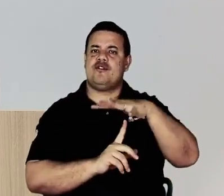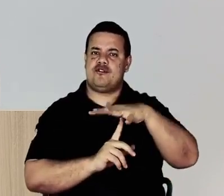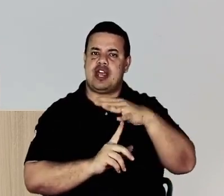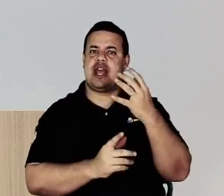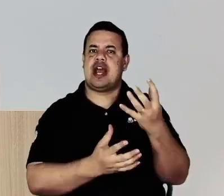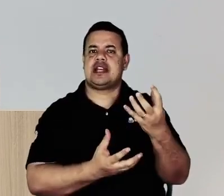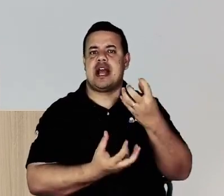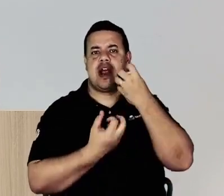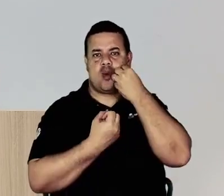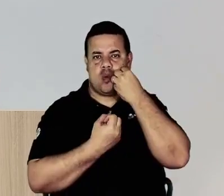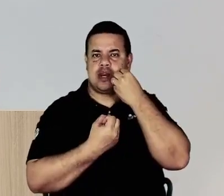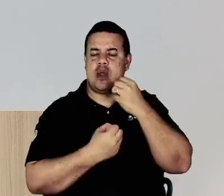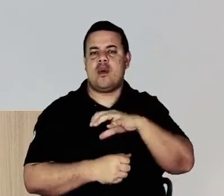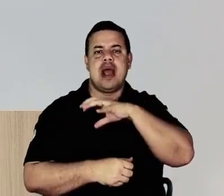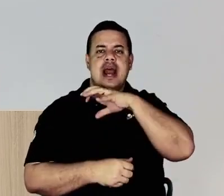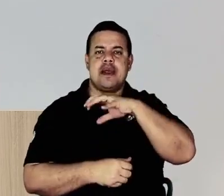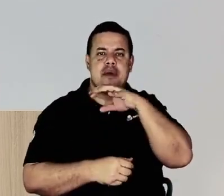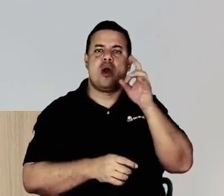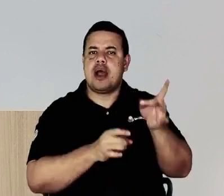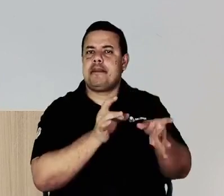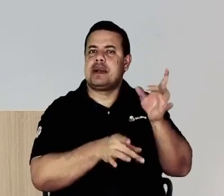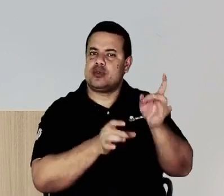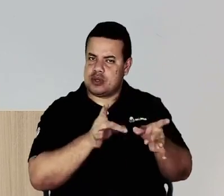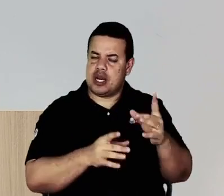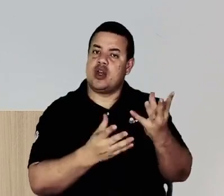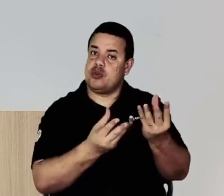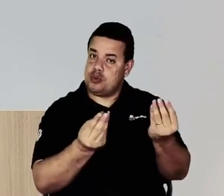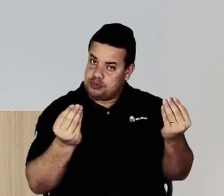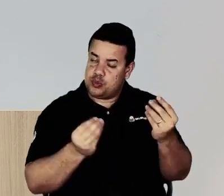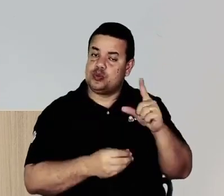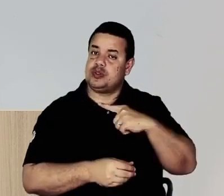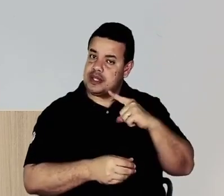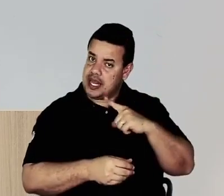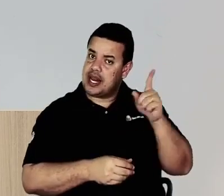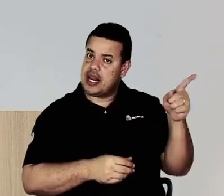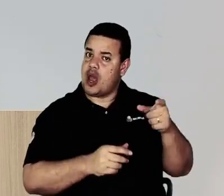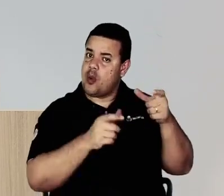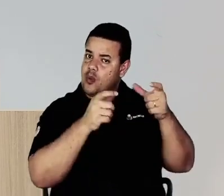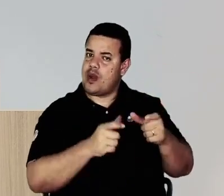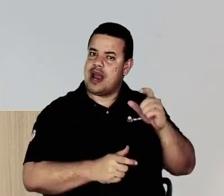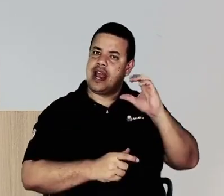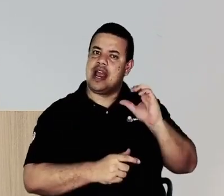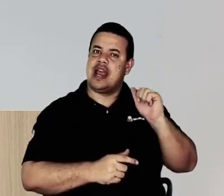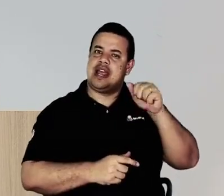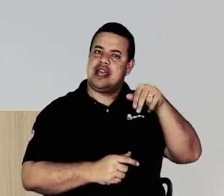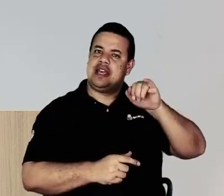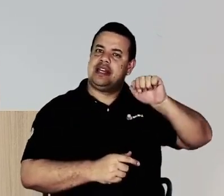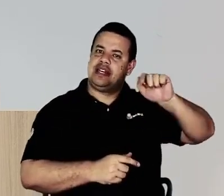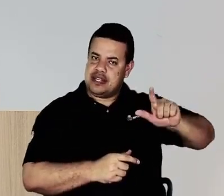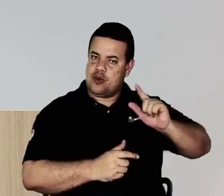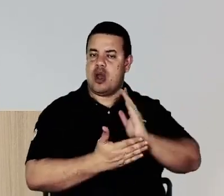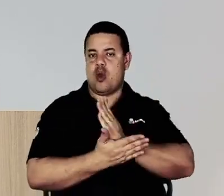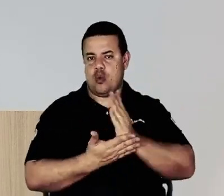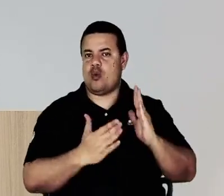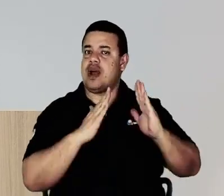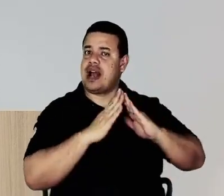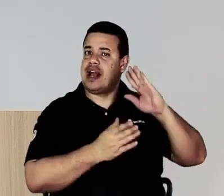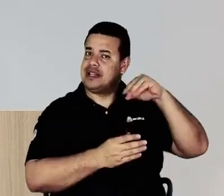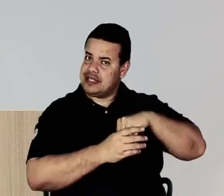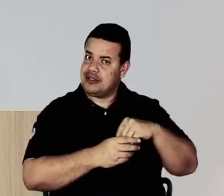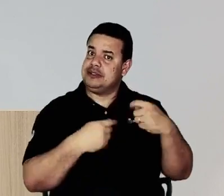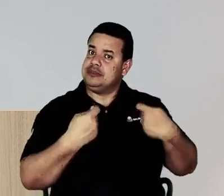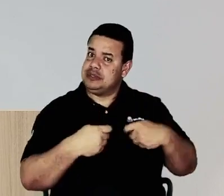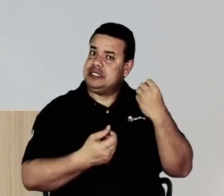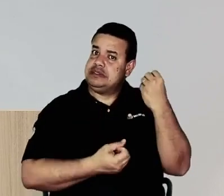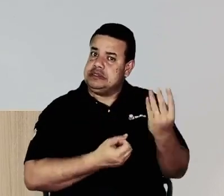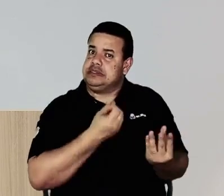animais abandonados, muitos estão lá no canil, esperando um lar, muitos estão nas nossas casas, e a gente precisa doar para